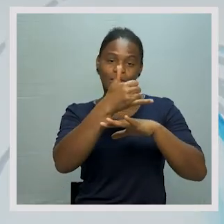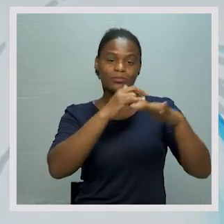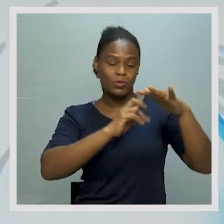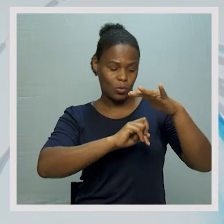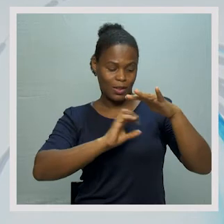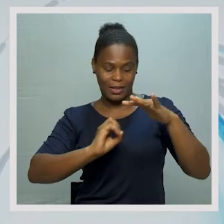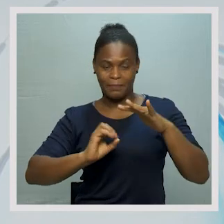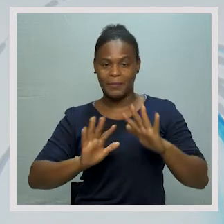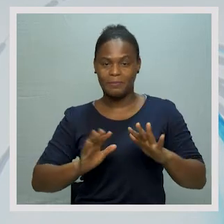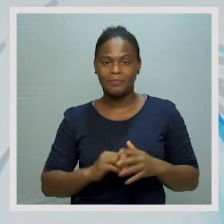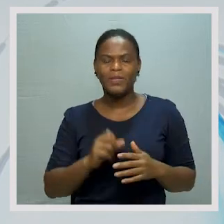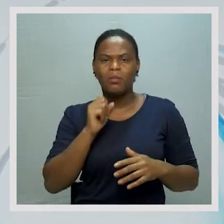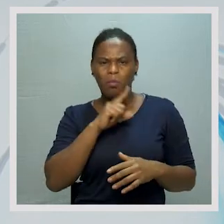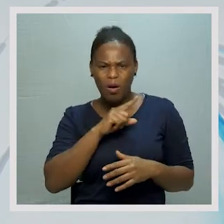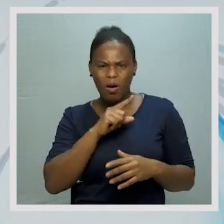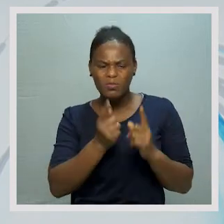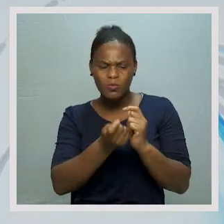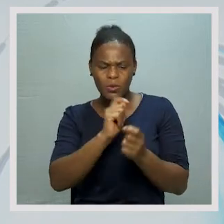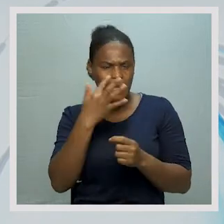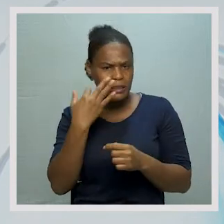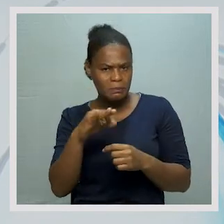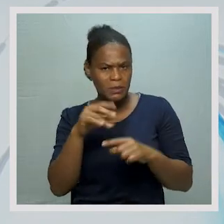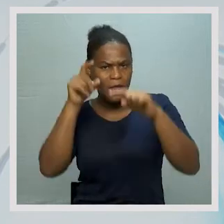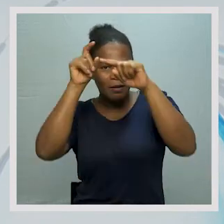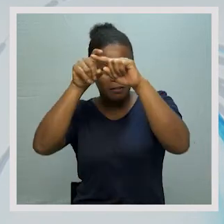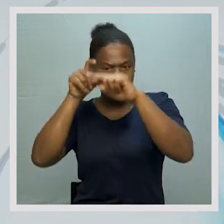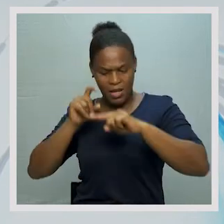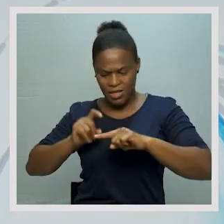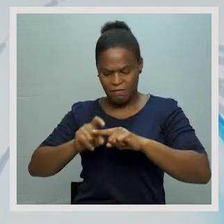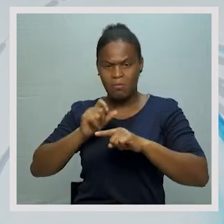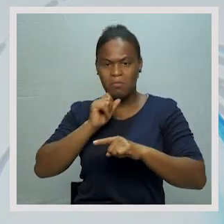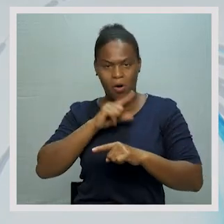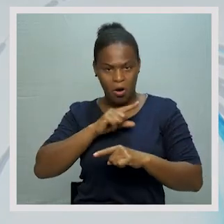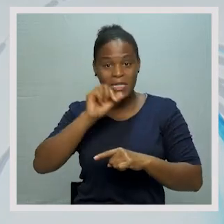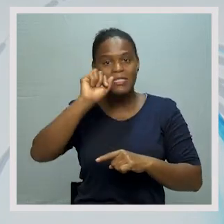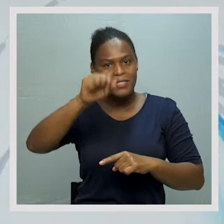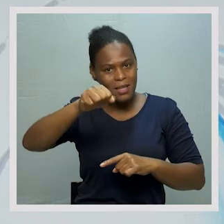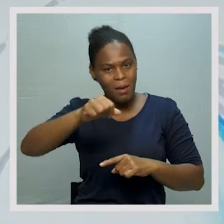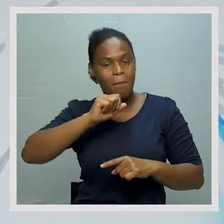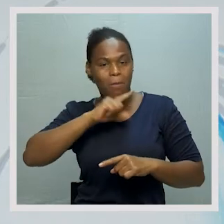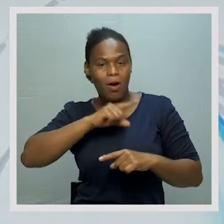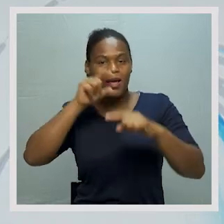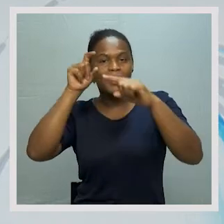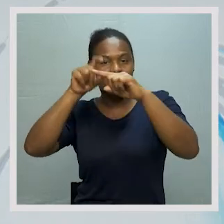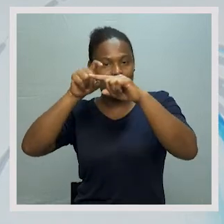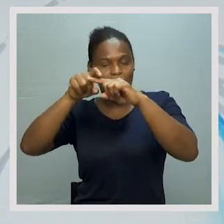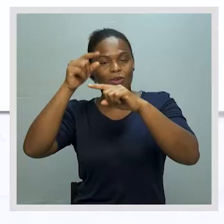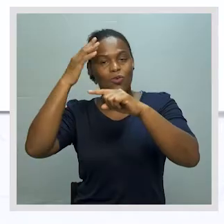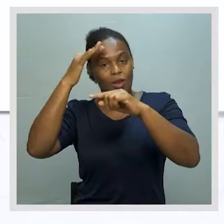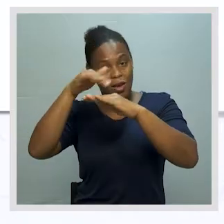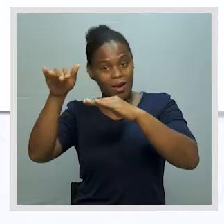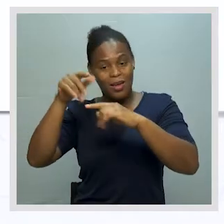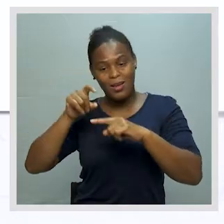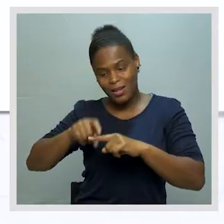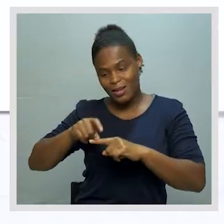sobre 80. É possível simplificar? Sim, é possível simplificar esta fração dividindo o numerador e